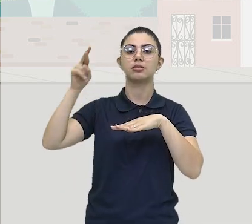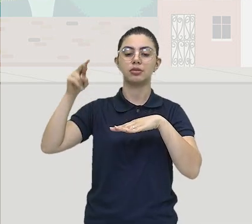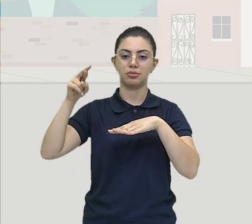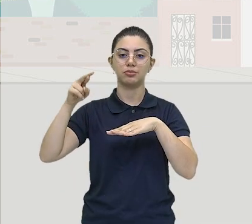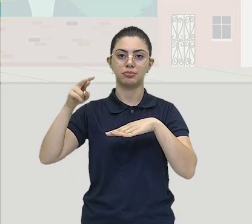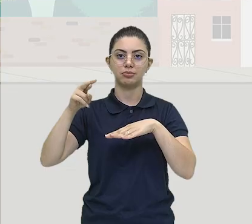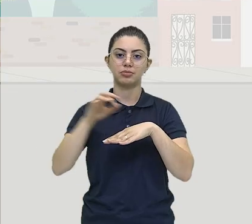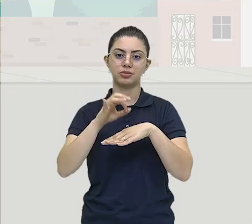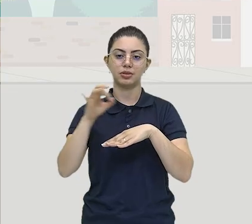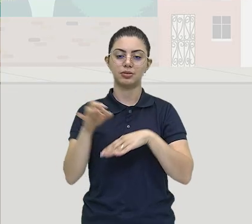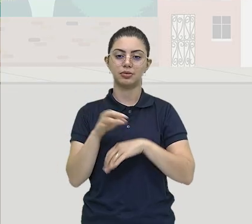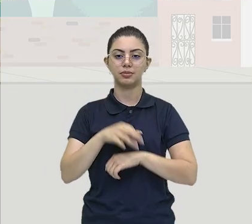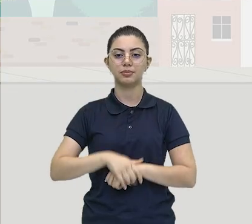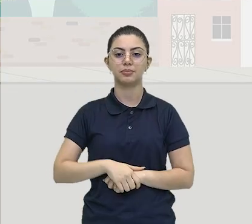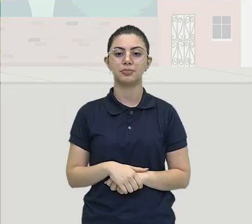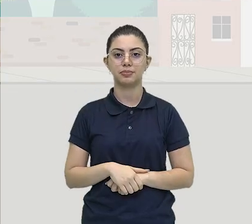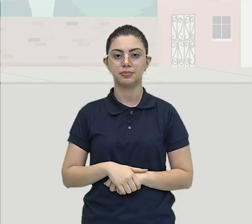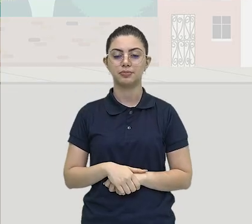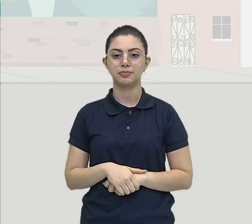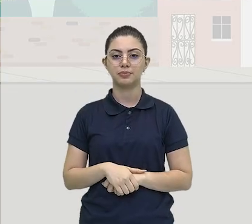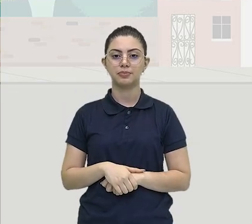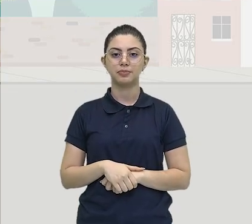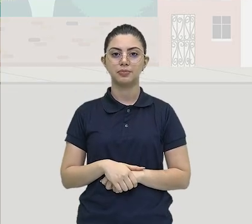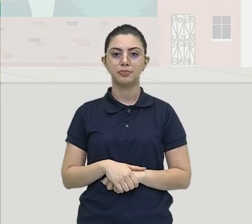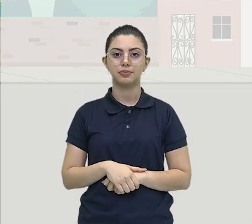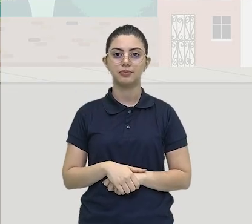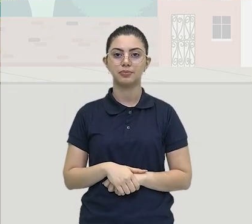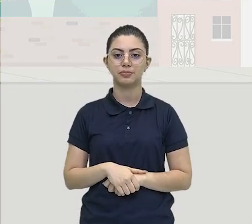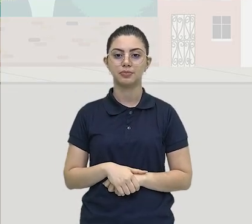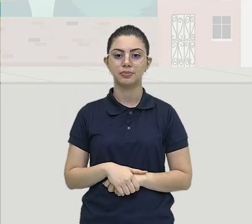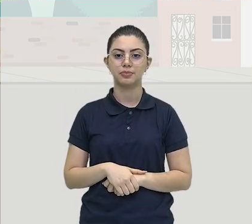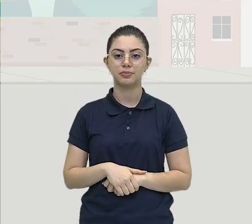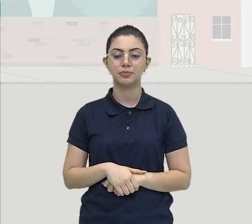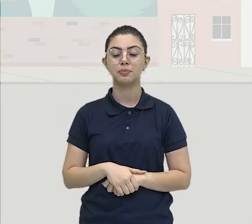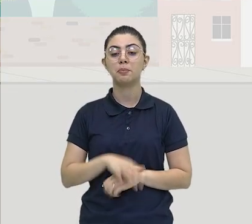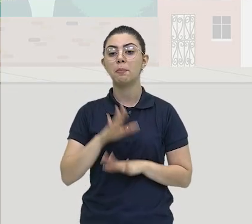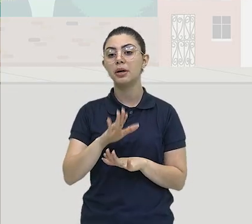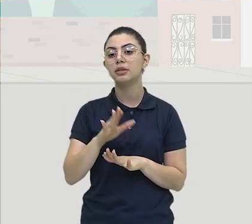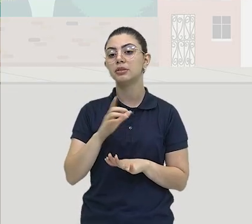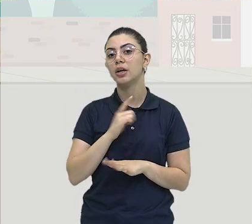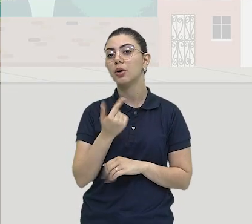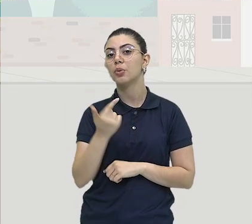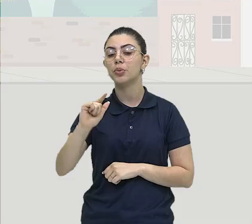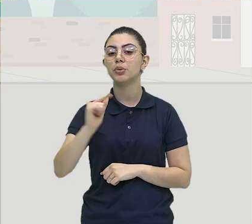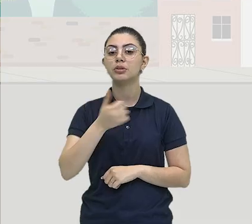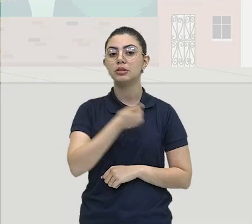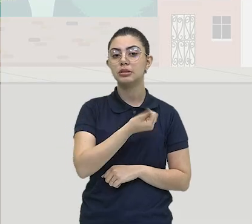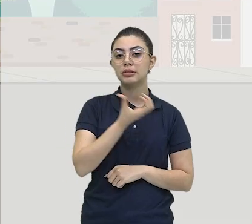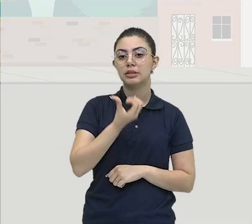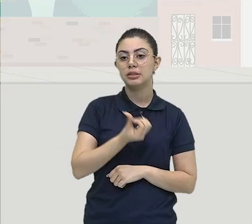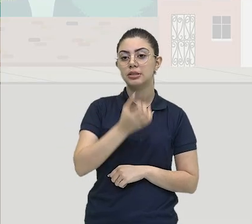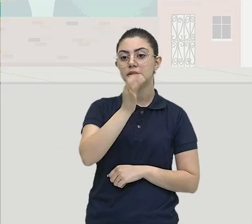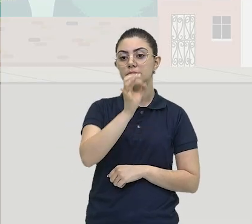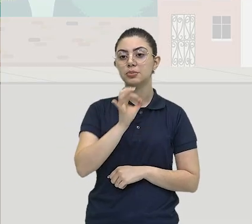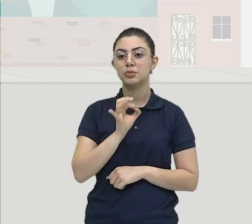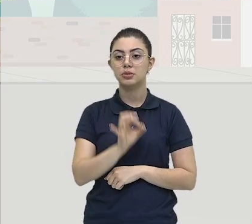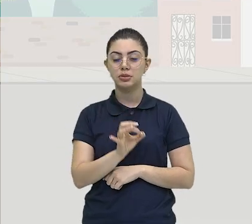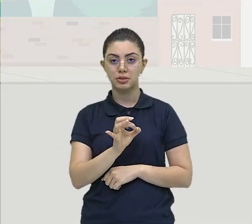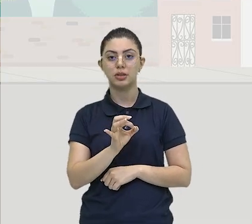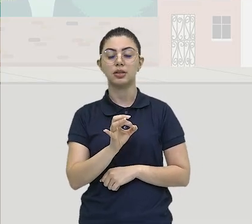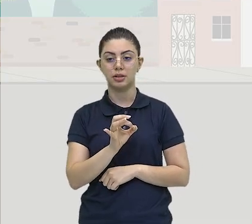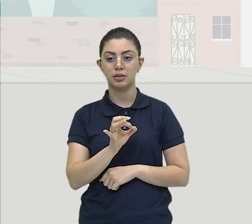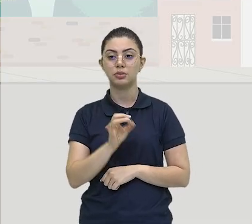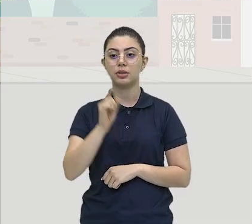devido à presença das nuvens de gases. Depois, a gente ainda tem que 16% 10% da radiação solar vai